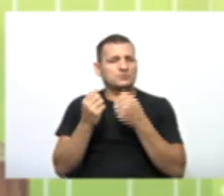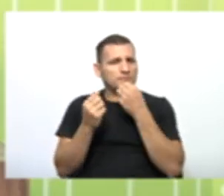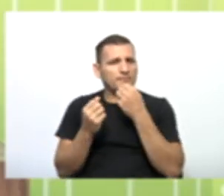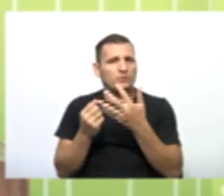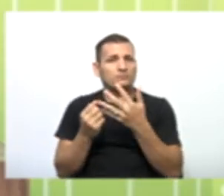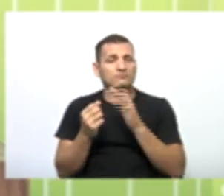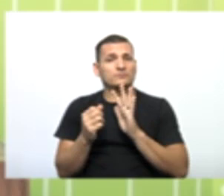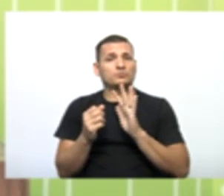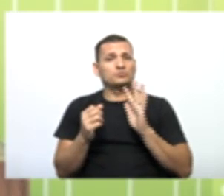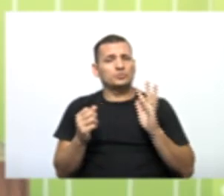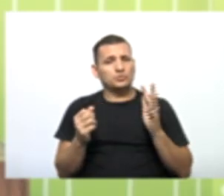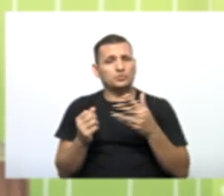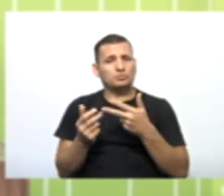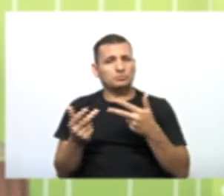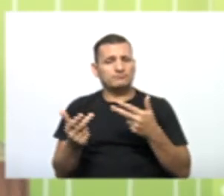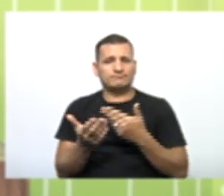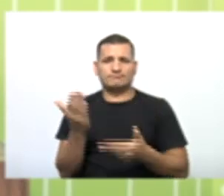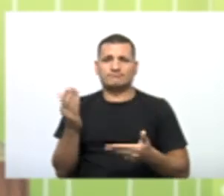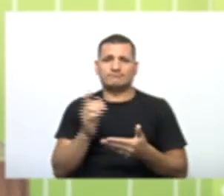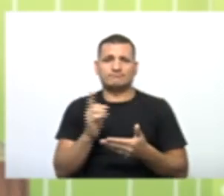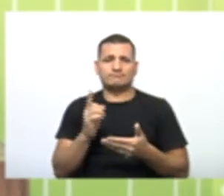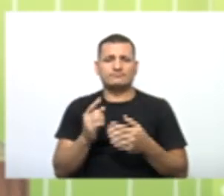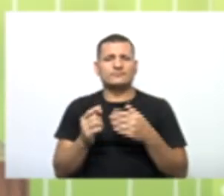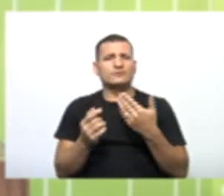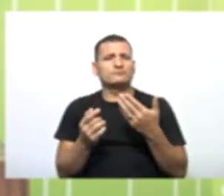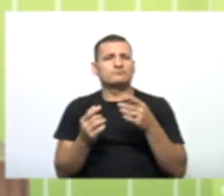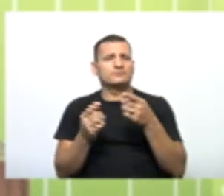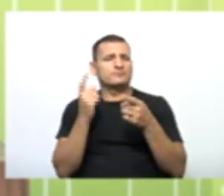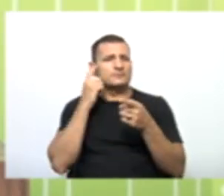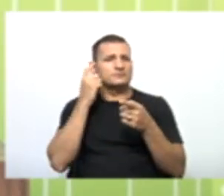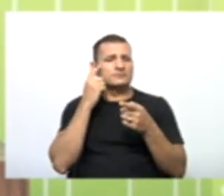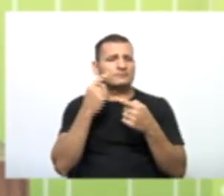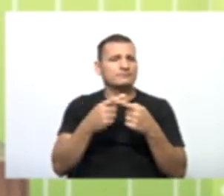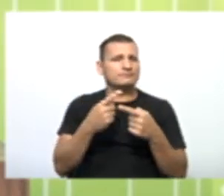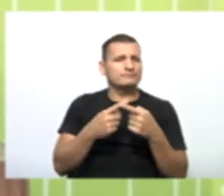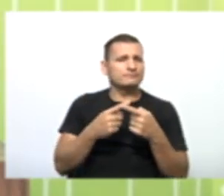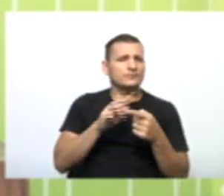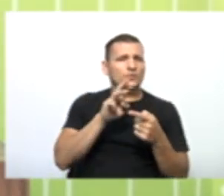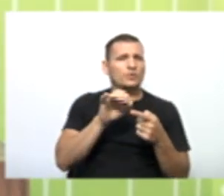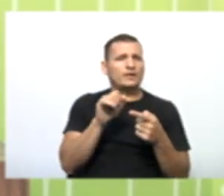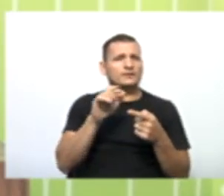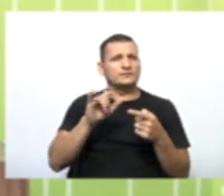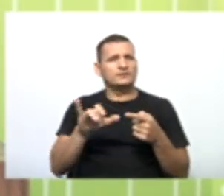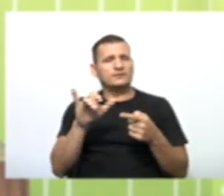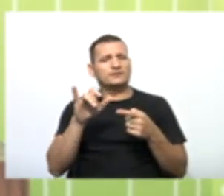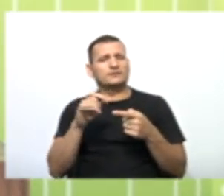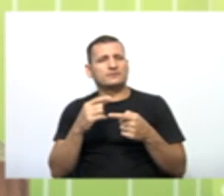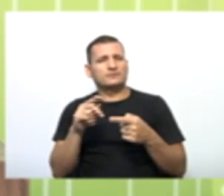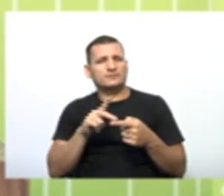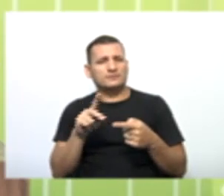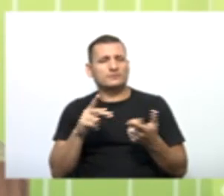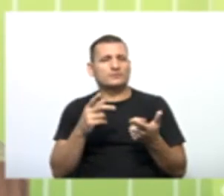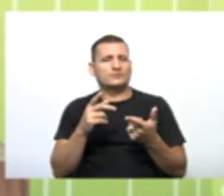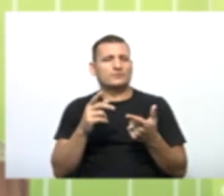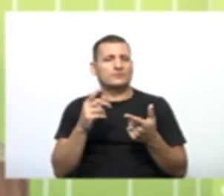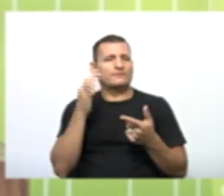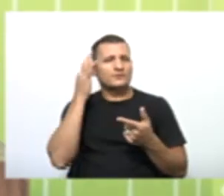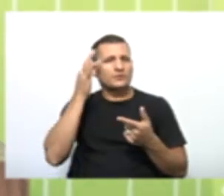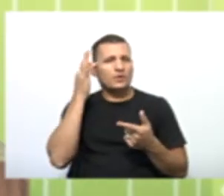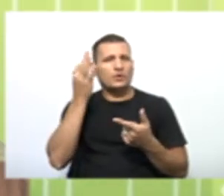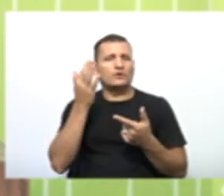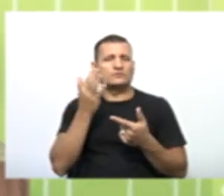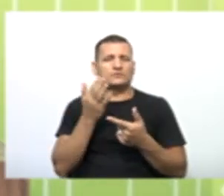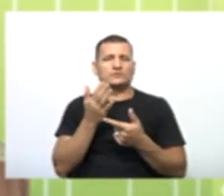se perdem. Senão vocês vão ficar aí pensando, por que o professor Wesley, o professor Diego ficam trazendo esses filósofos lá do